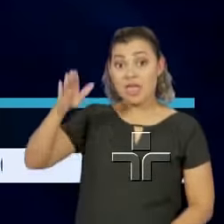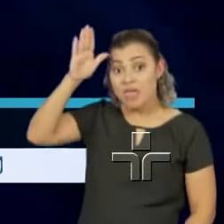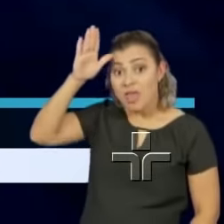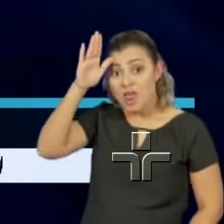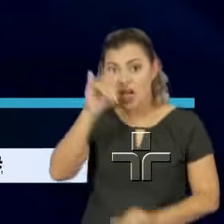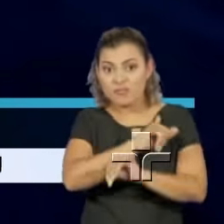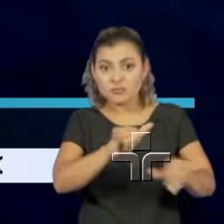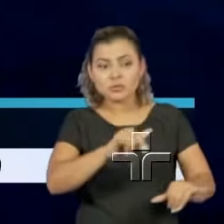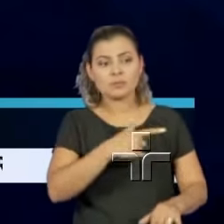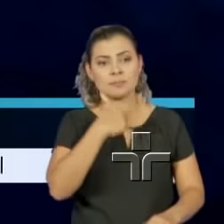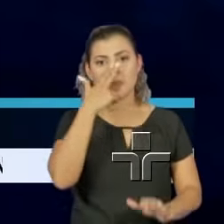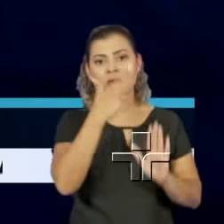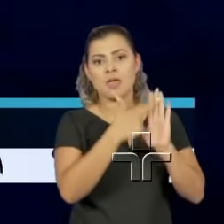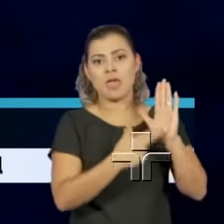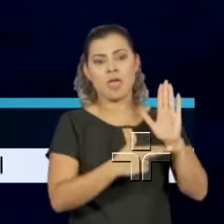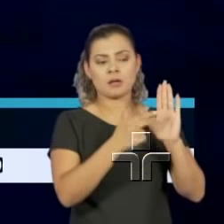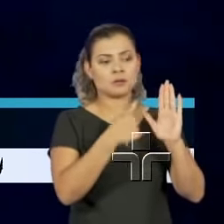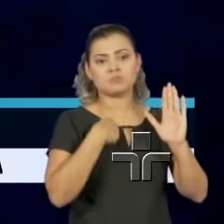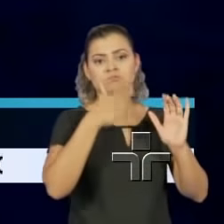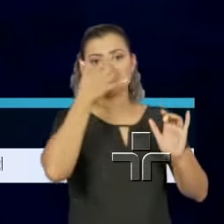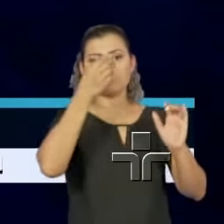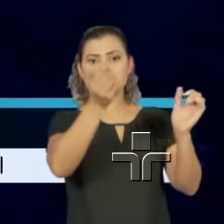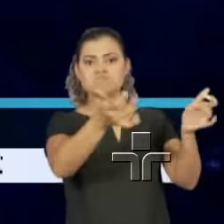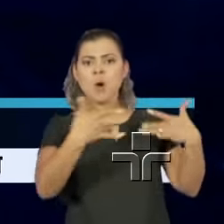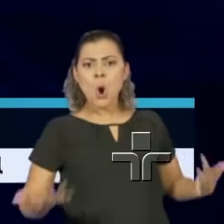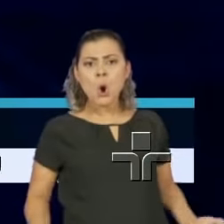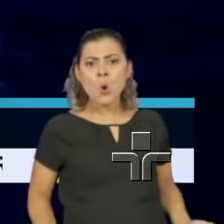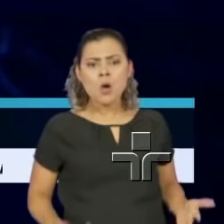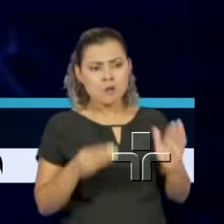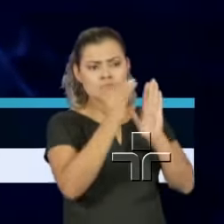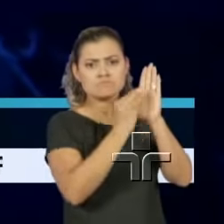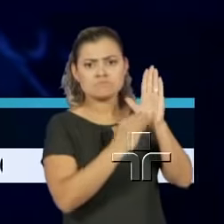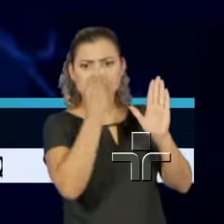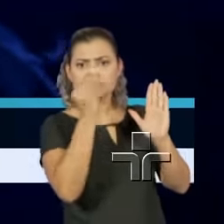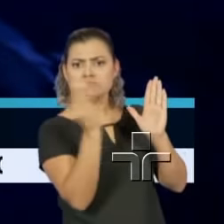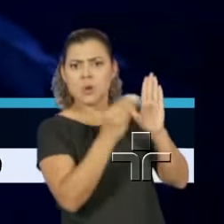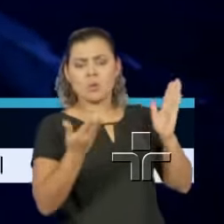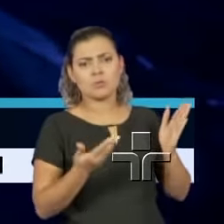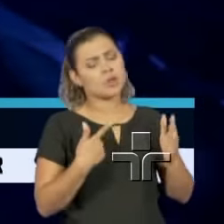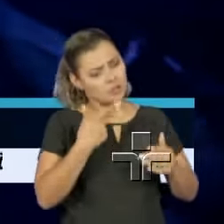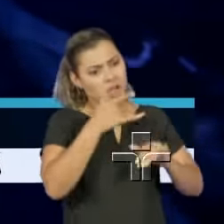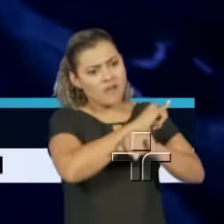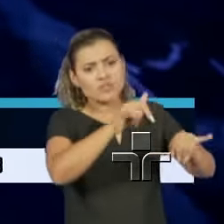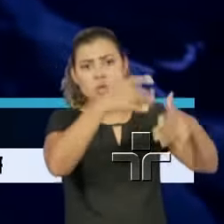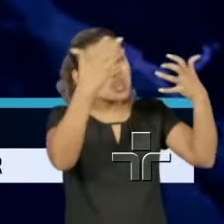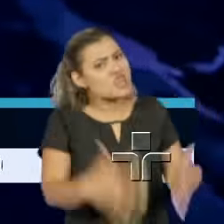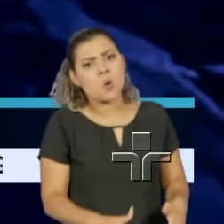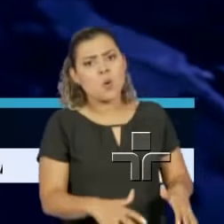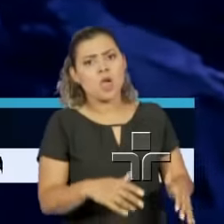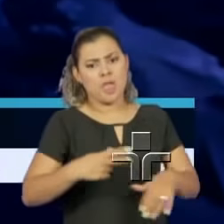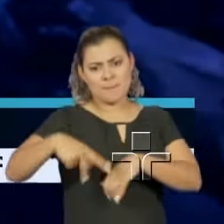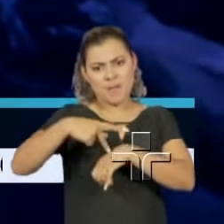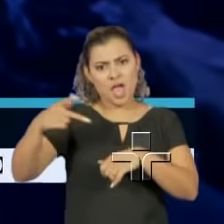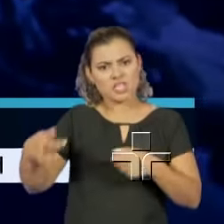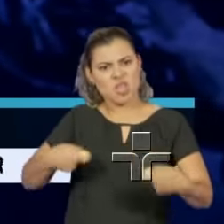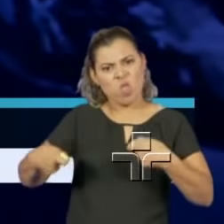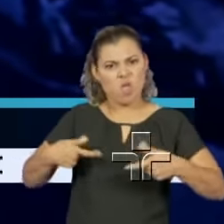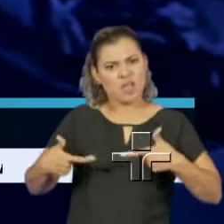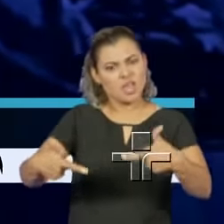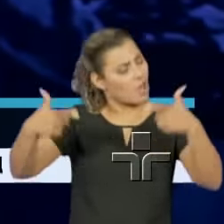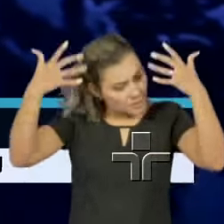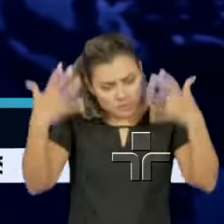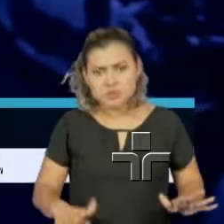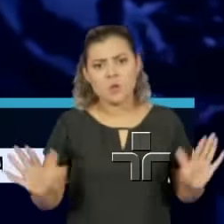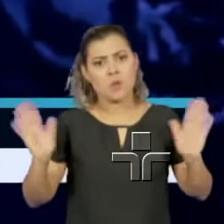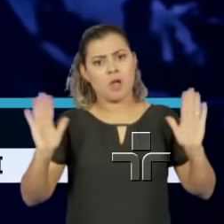que houve violação de sua soberania, pede moderação das partes envolvidas e afirma que não quer que o país se torne campo de batalha.